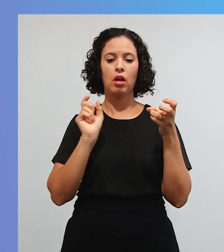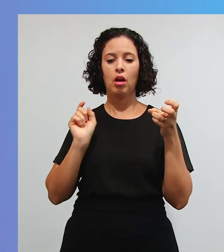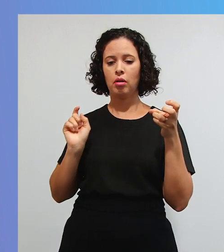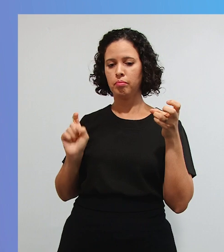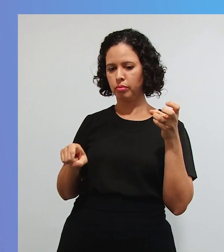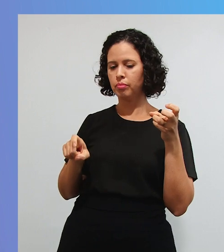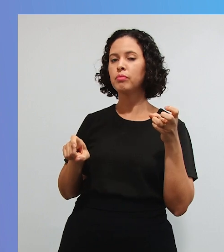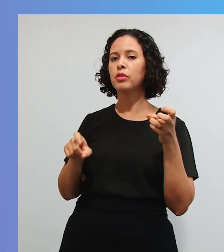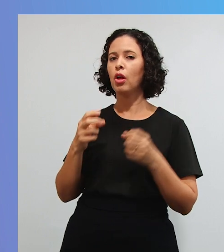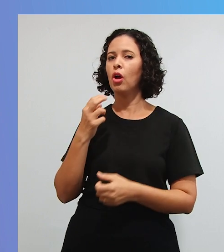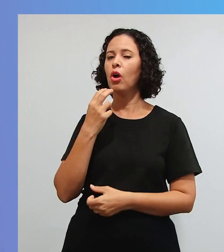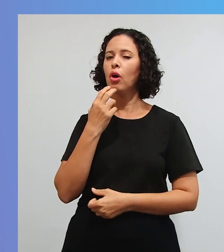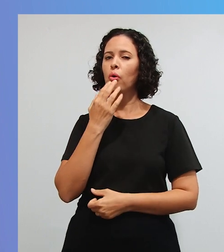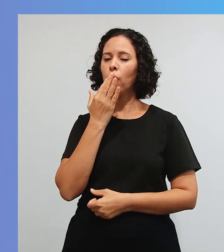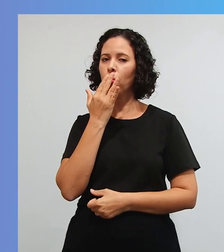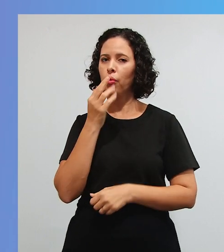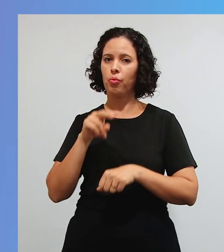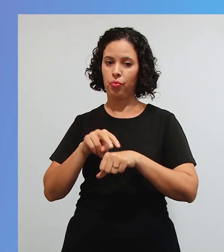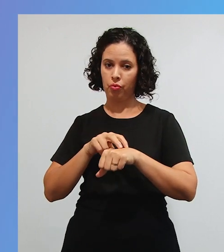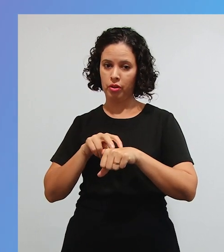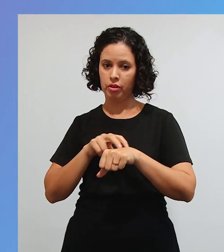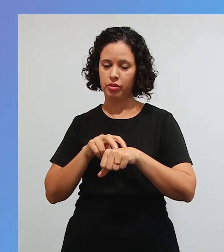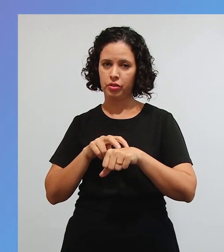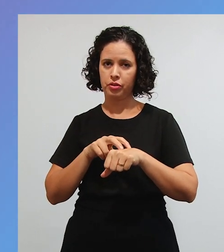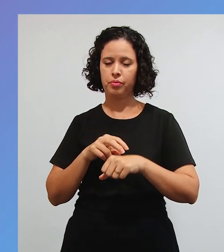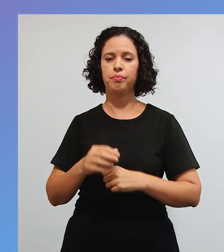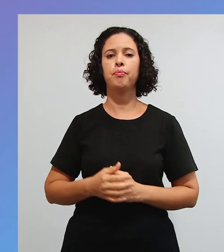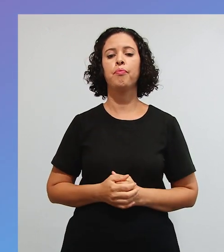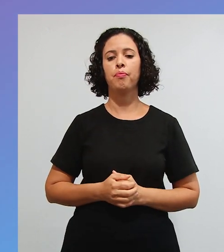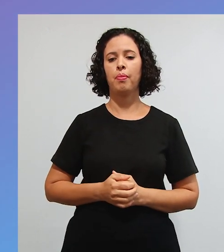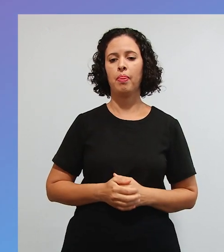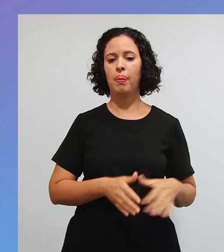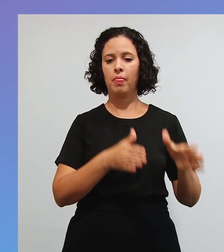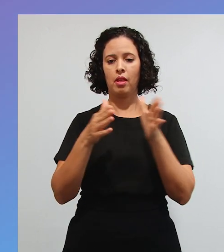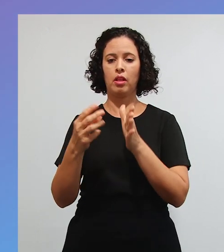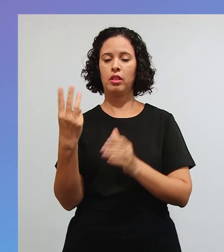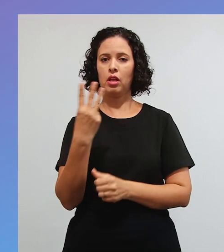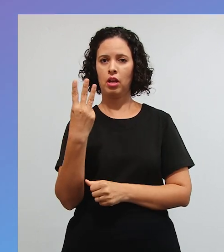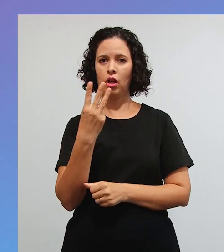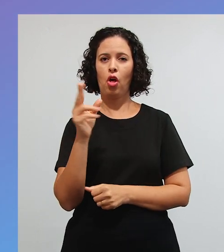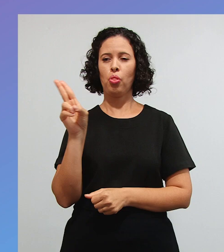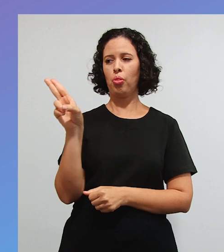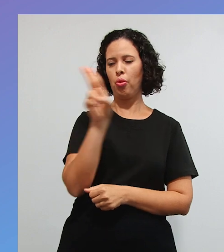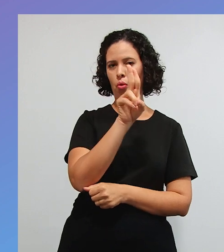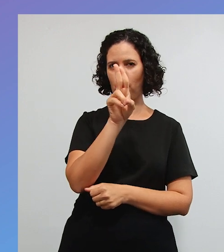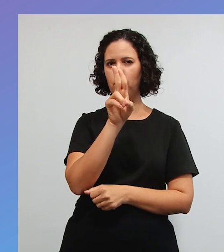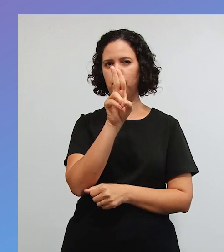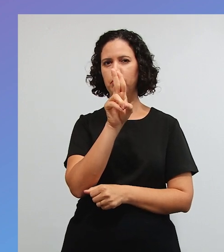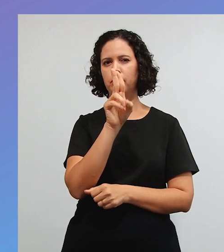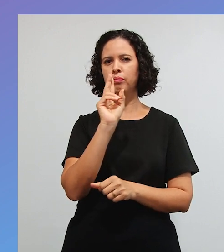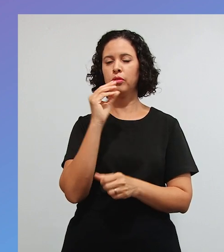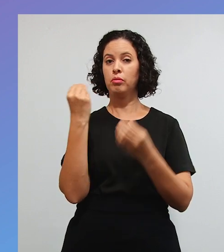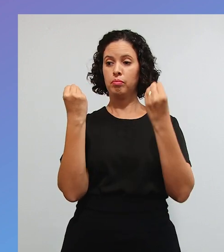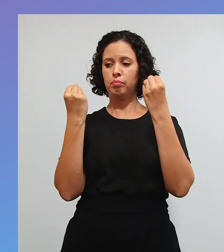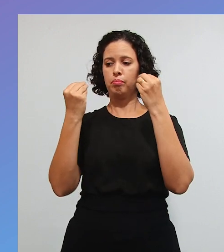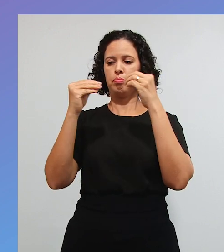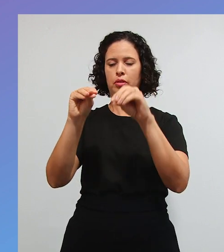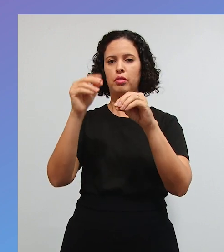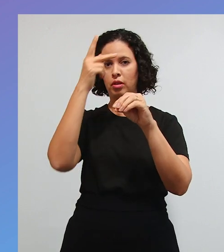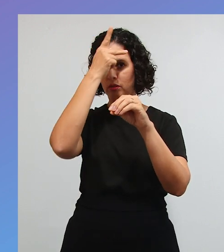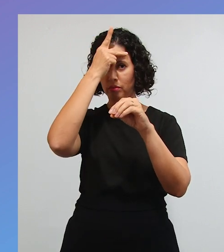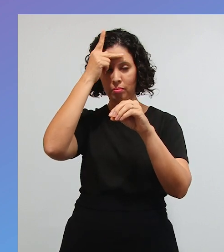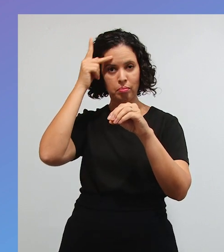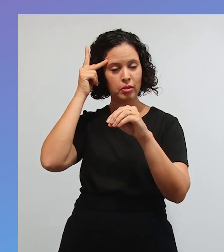está selecionada na cor verde. Passo 3. Clique no nome acima e renomeie o arquivo com o nome